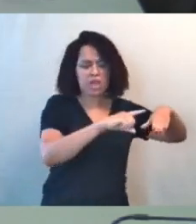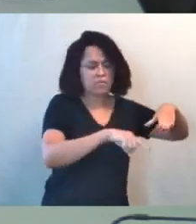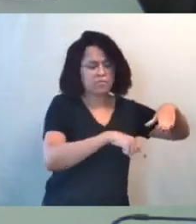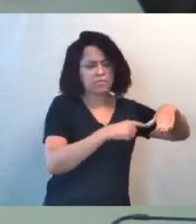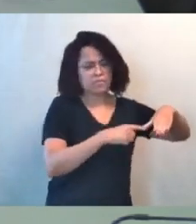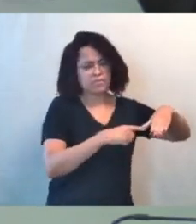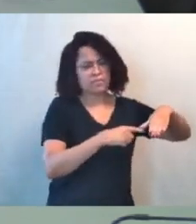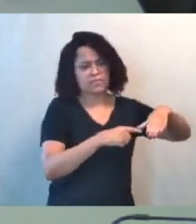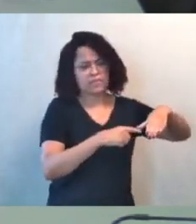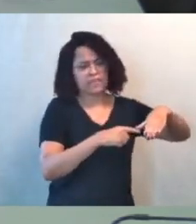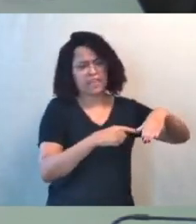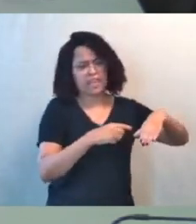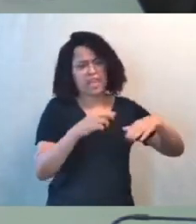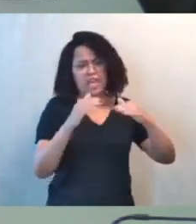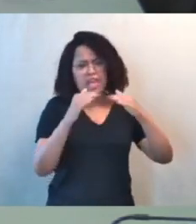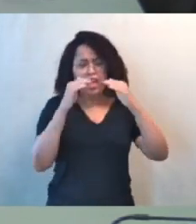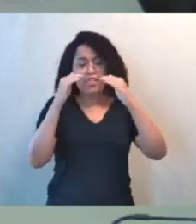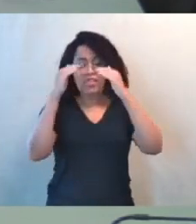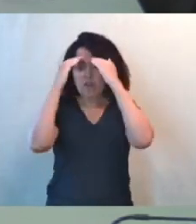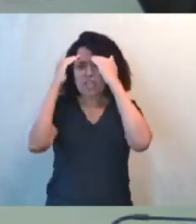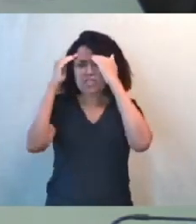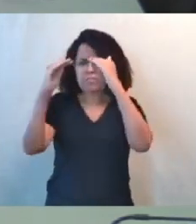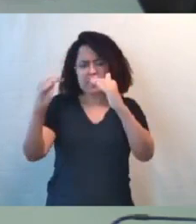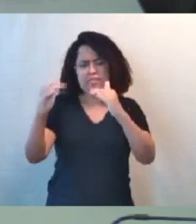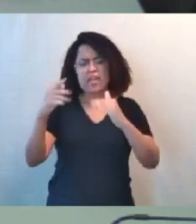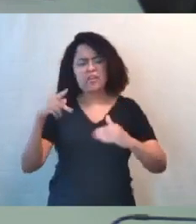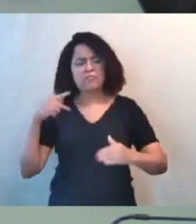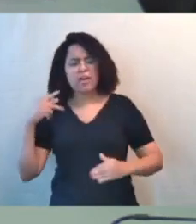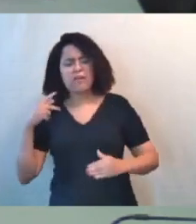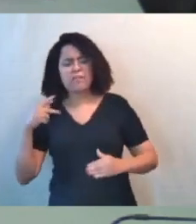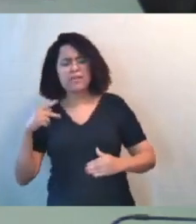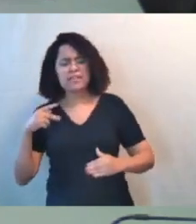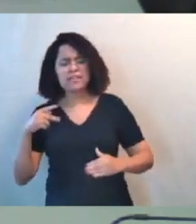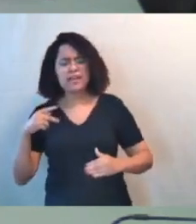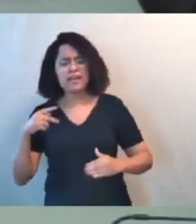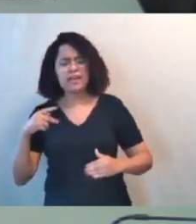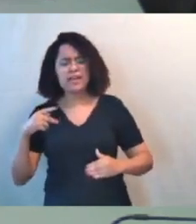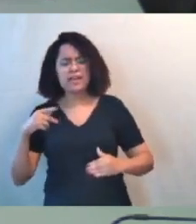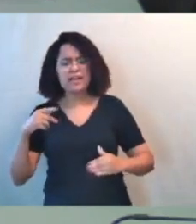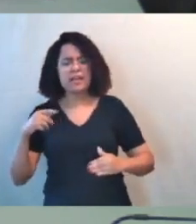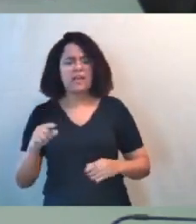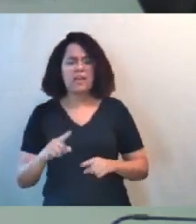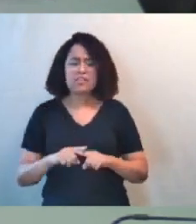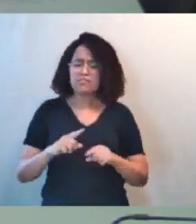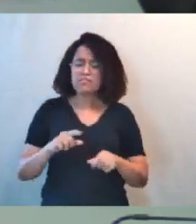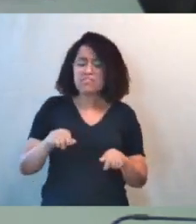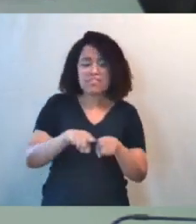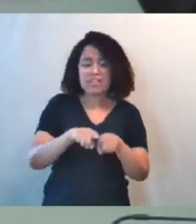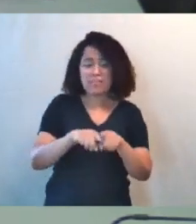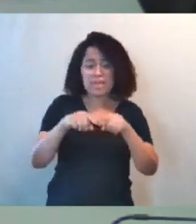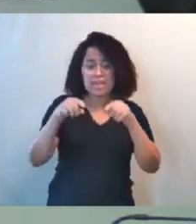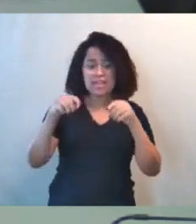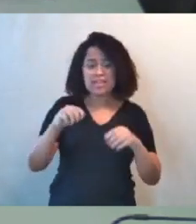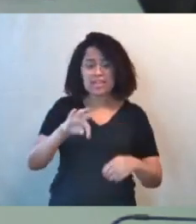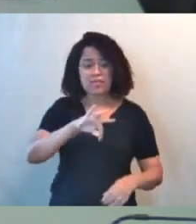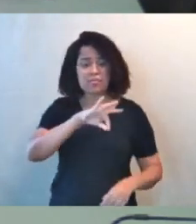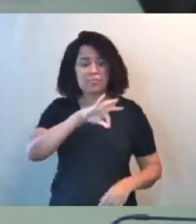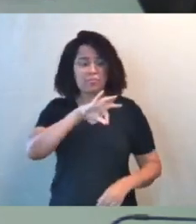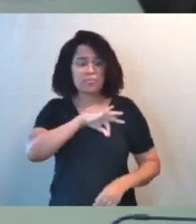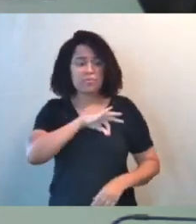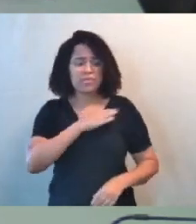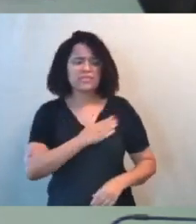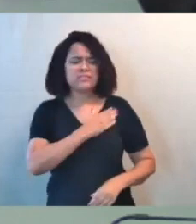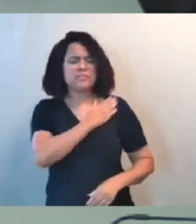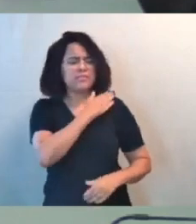o veículo dali e voltar para a garagem. O veículo está parado até hoje lá no pátio da BH Trans, por que não tiraram o veículo de lá? Qual que é o problema que